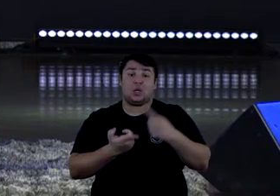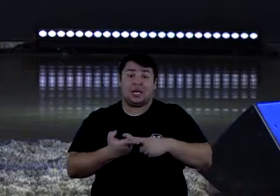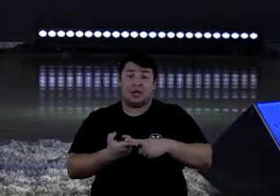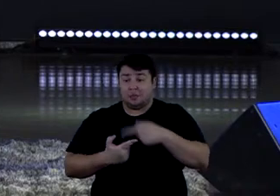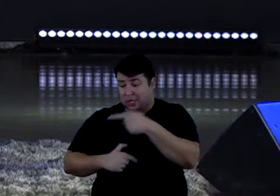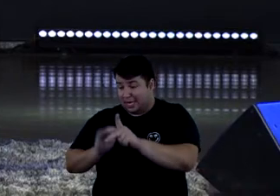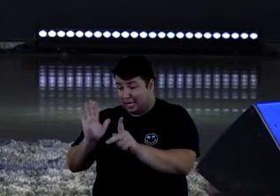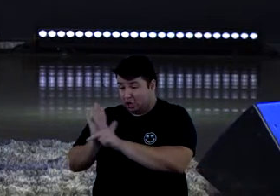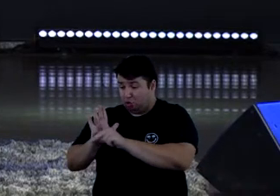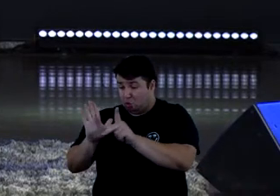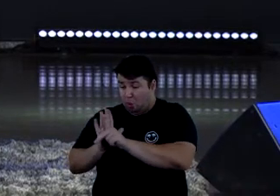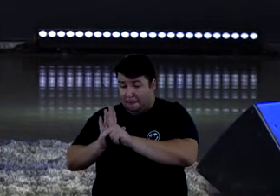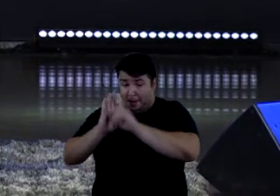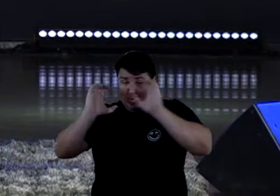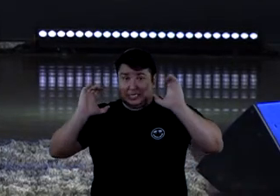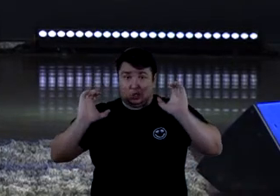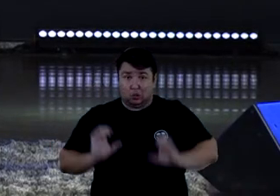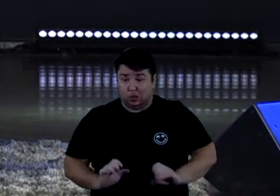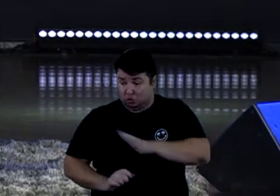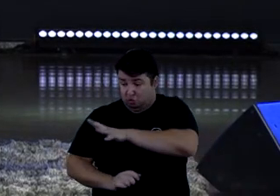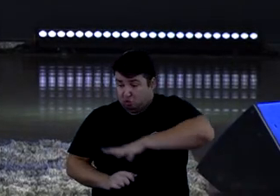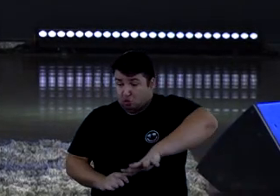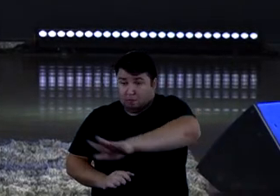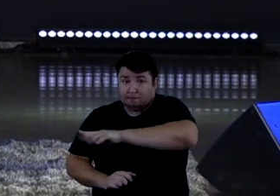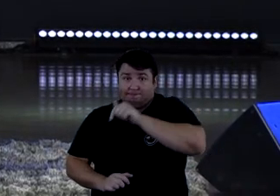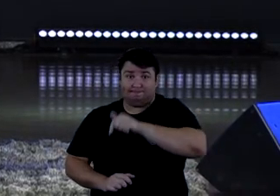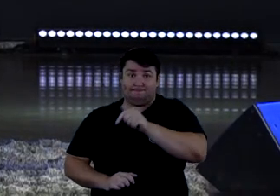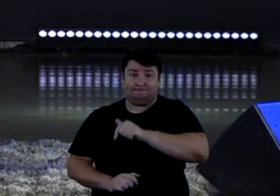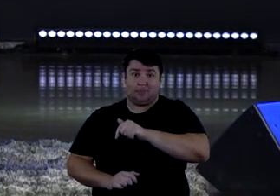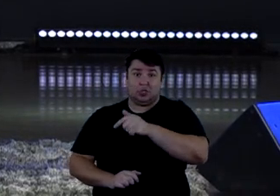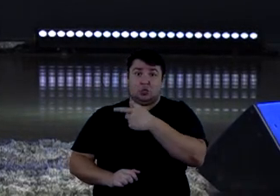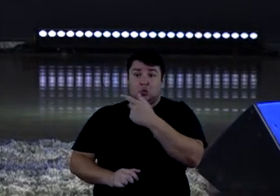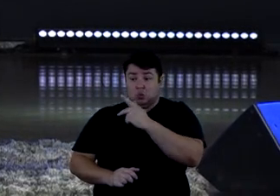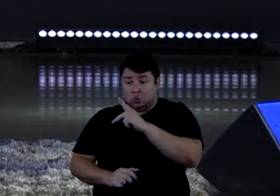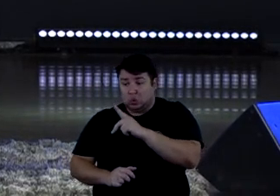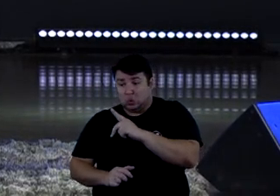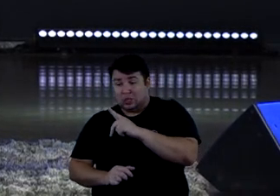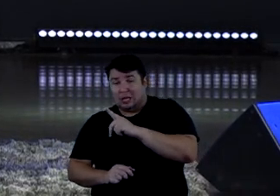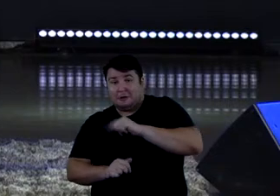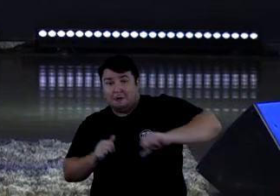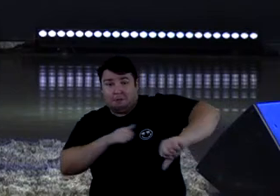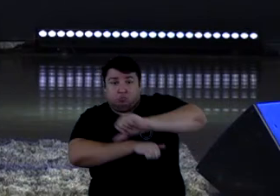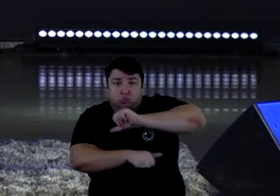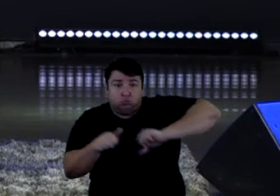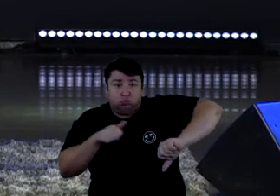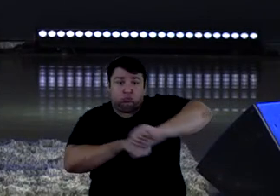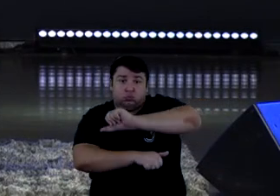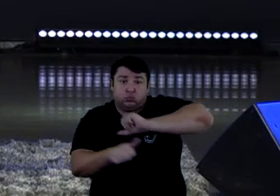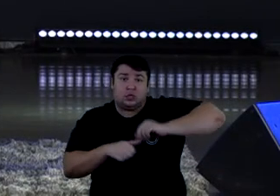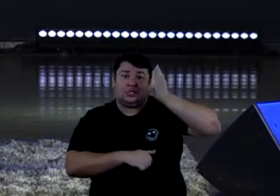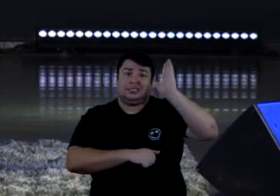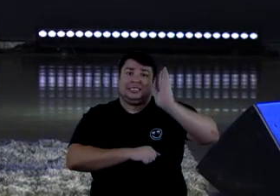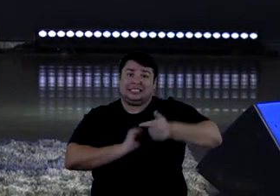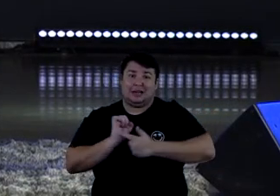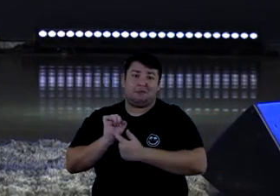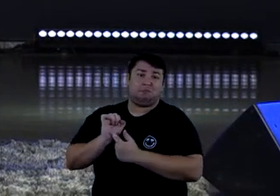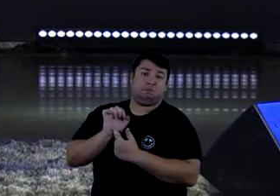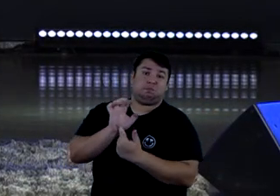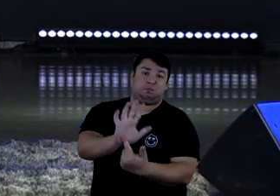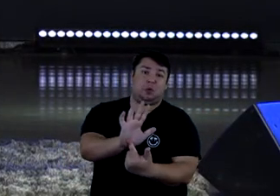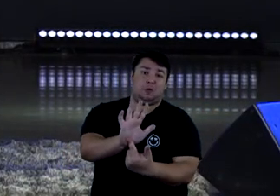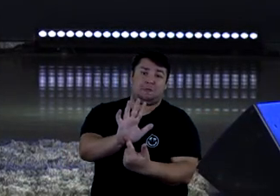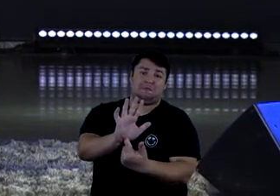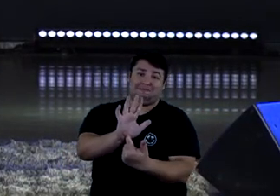sua própria conduta no meio onde você está, os seus frutos de transformação já são a